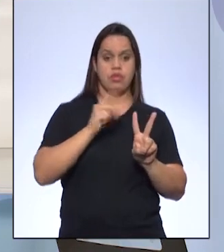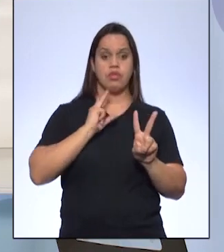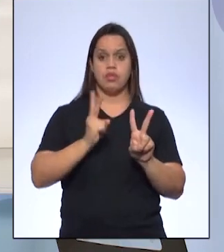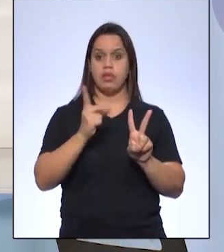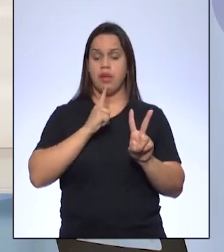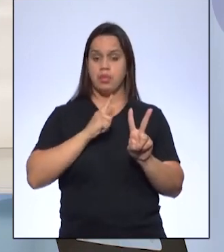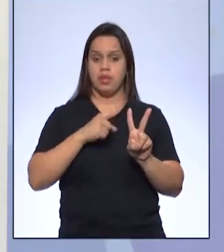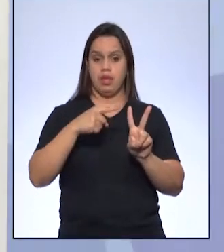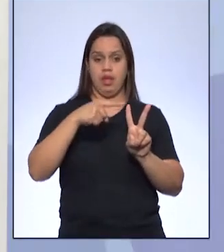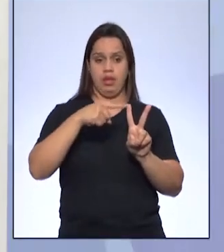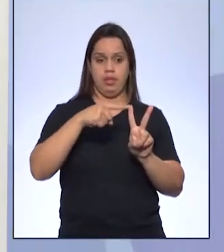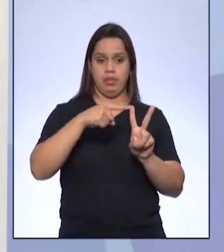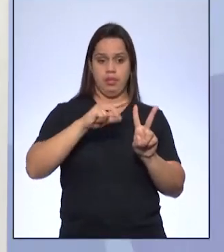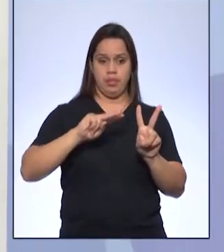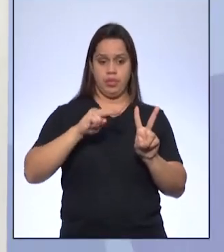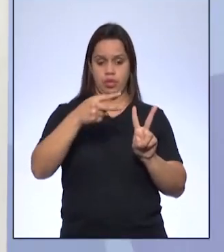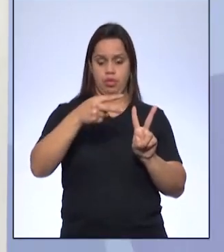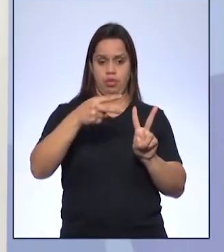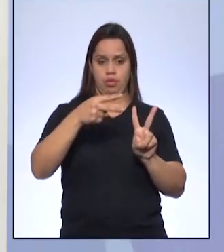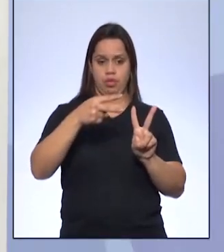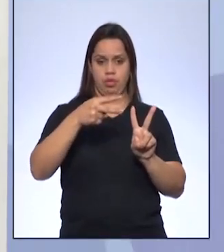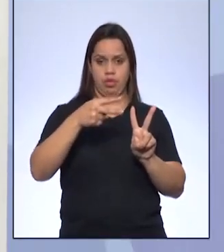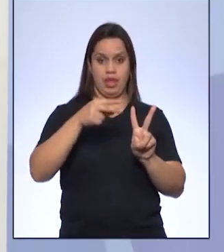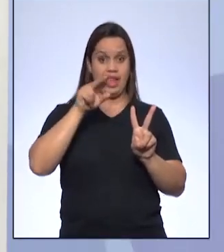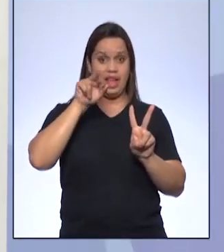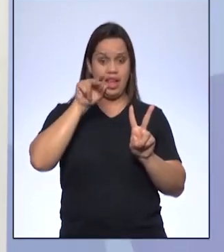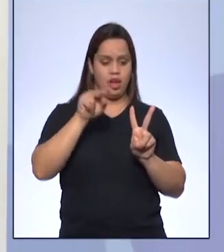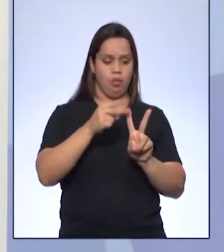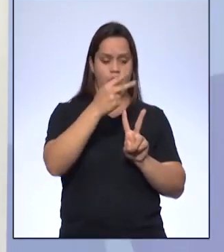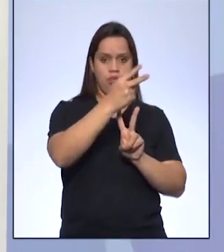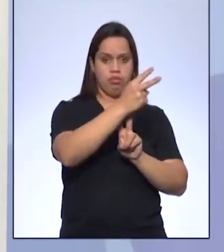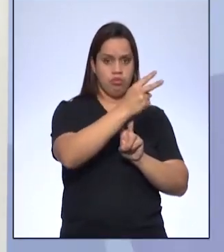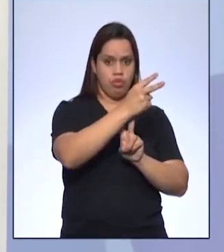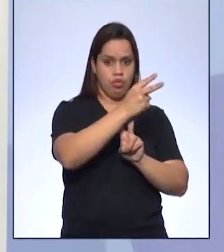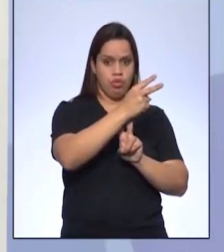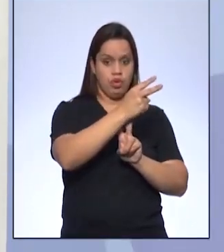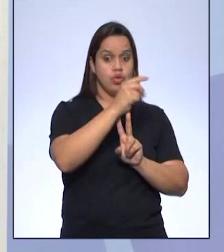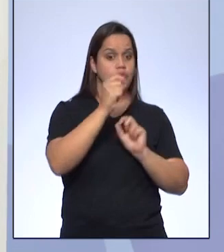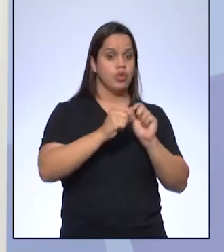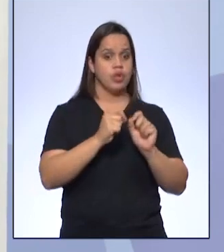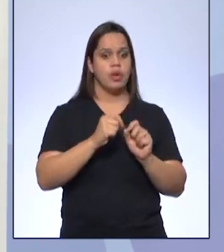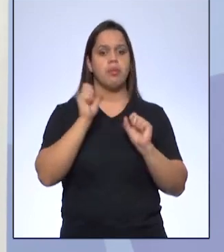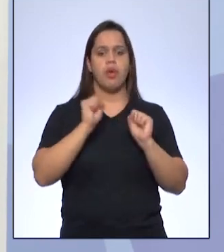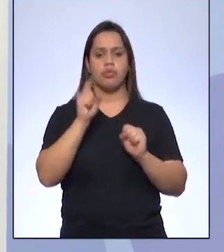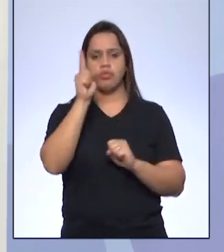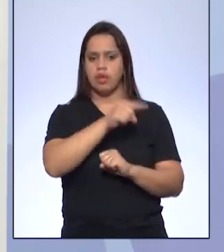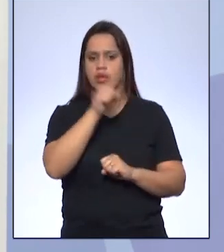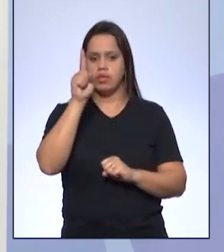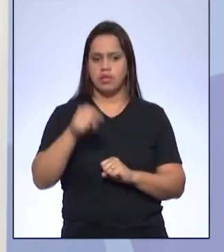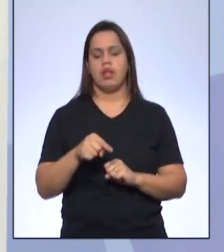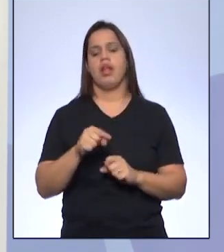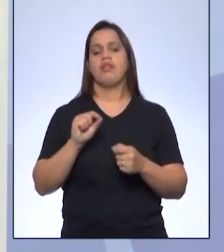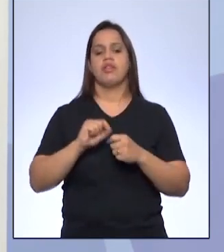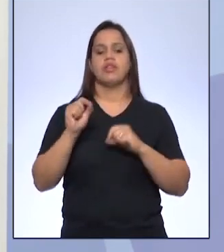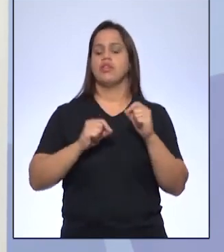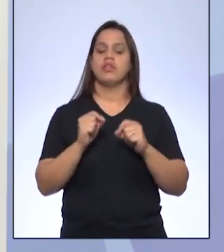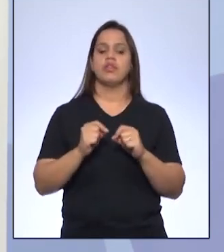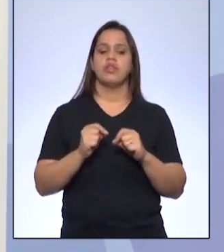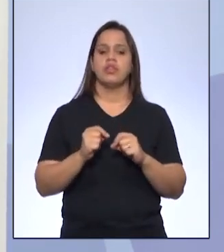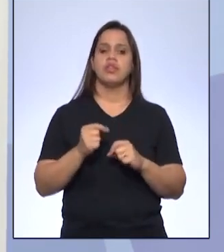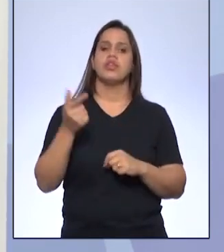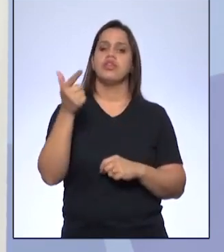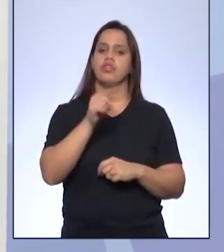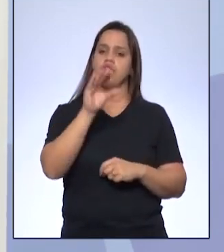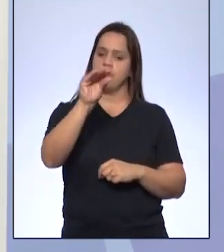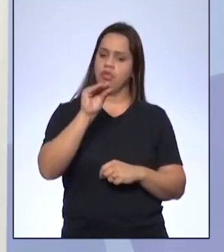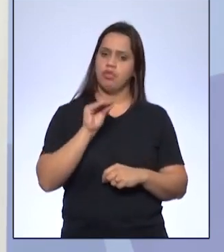tiver expoente igual ao índice, eu posso cancelar os 2 e repetir